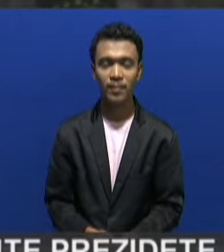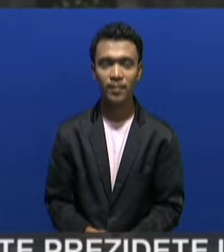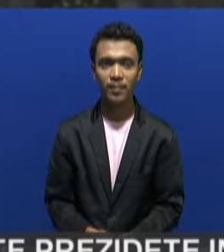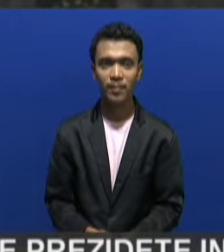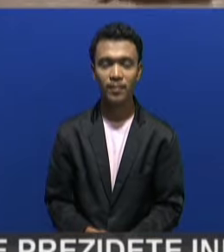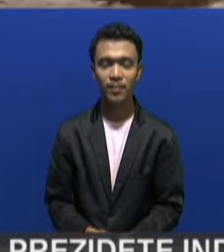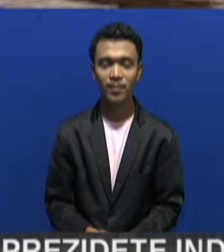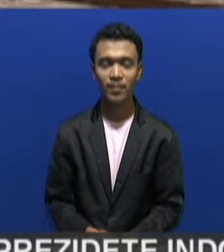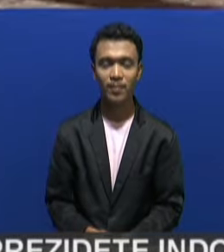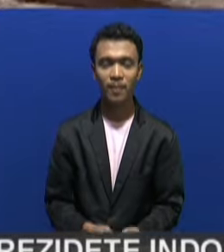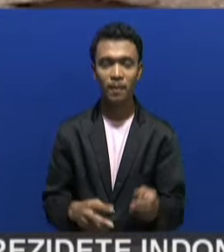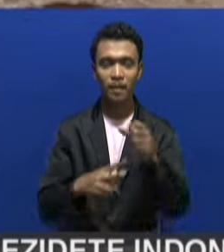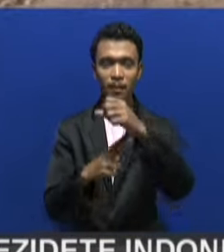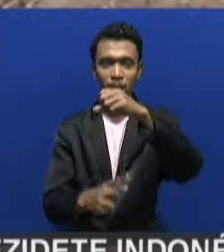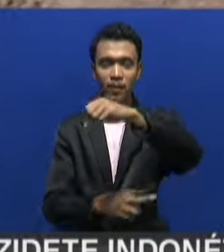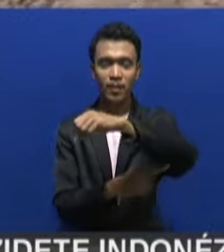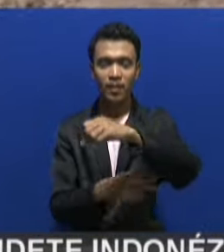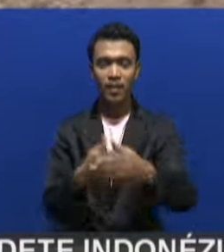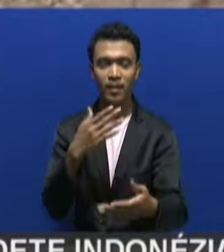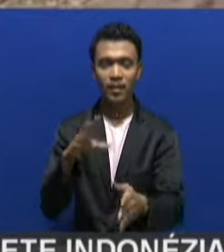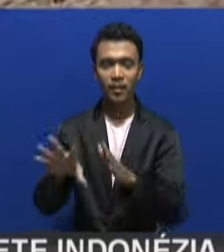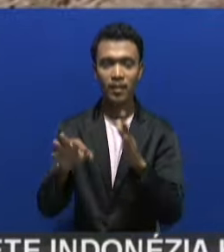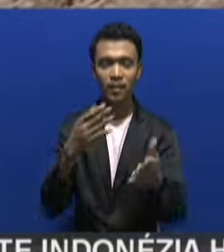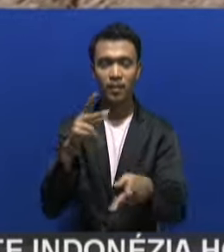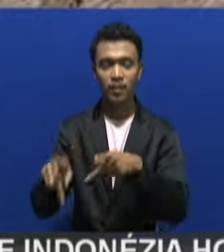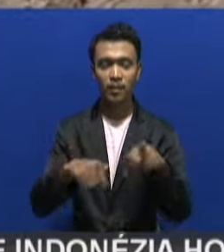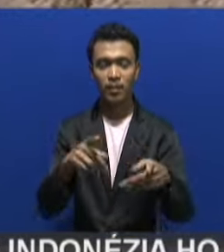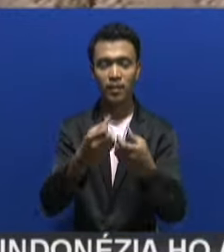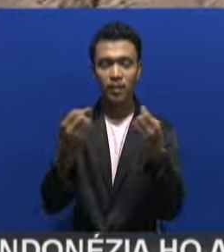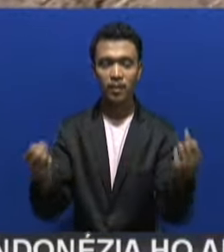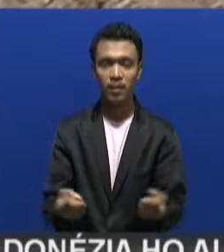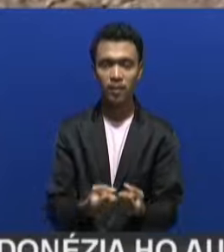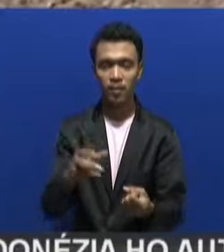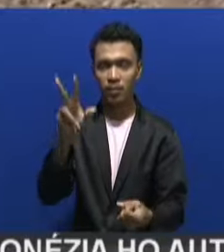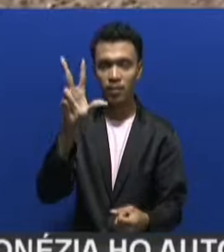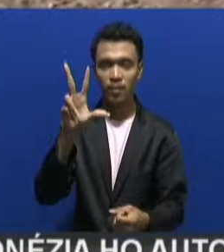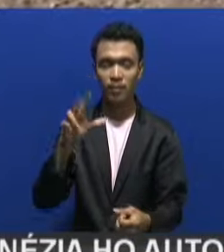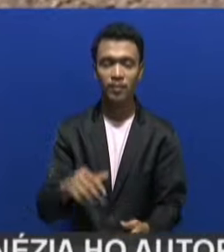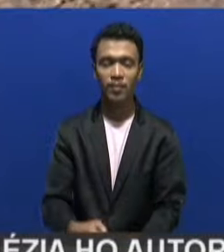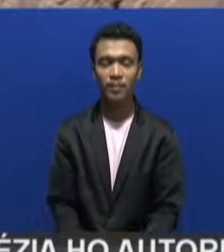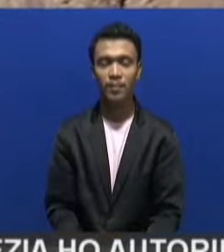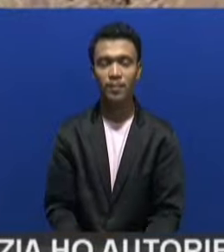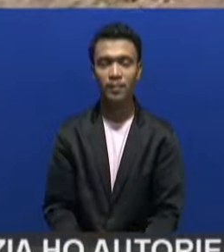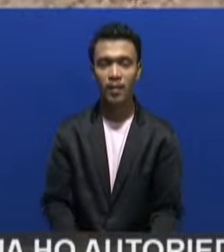e chuchim. Ponte Nesse beneficia a população no Sissuco Tolo, Hanessa Suculurai, o Rolau, no selo em